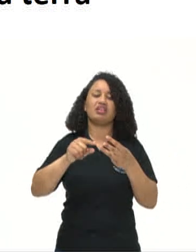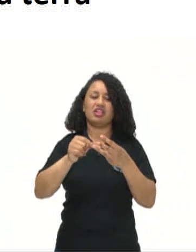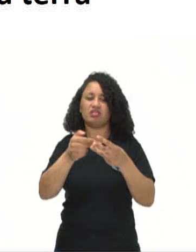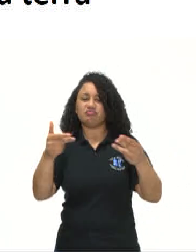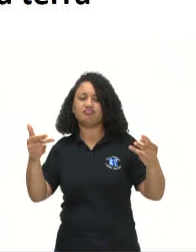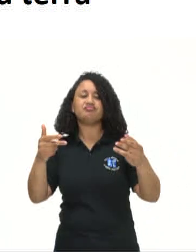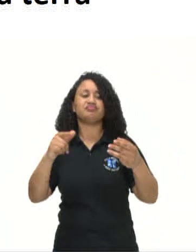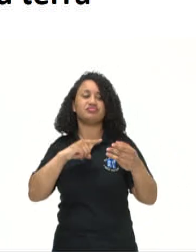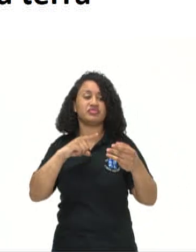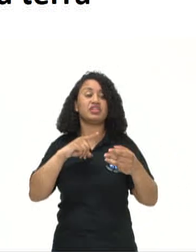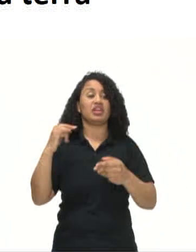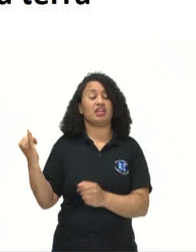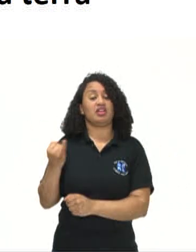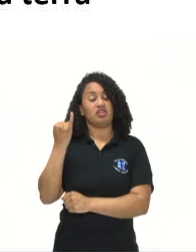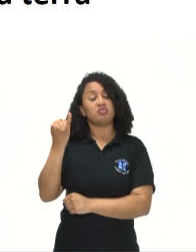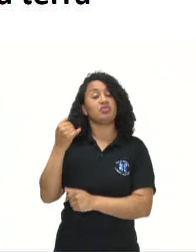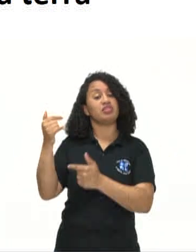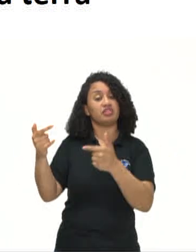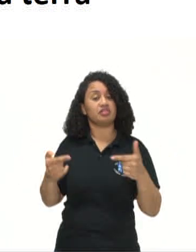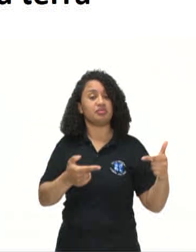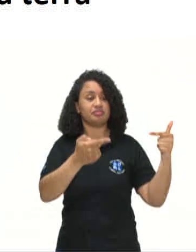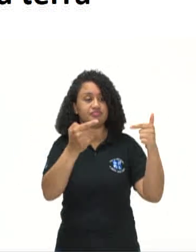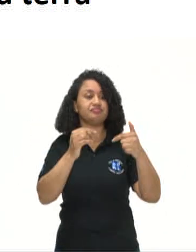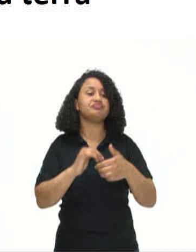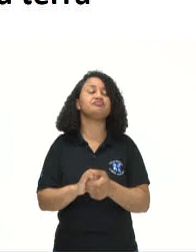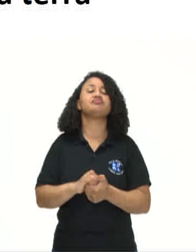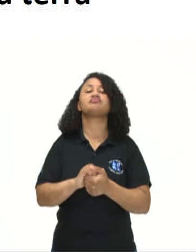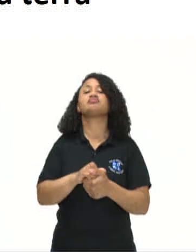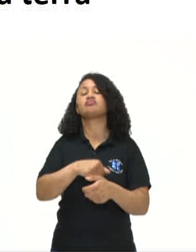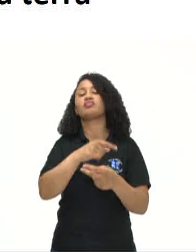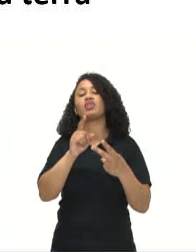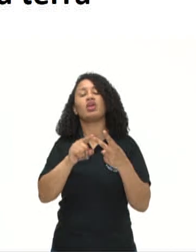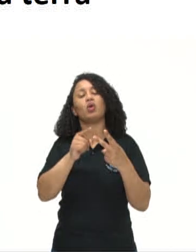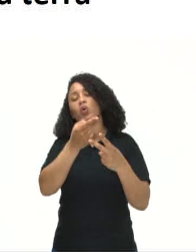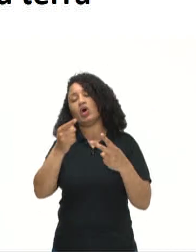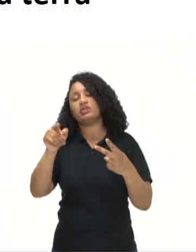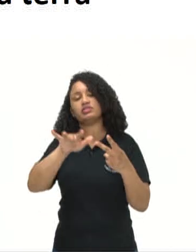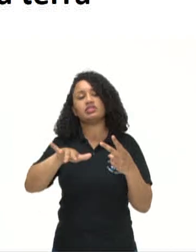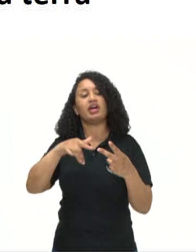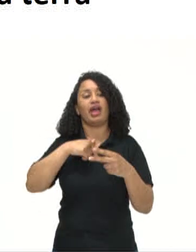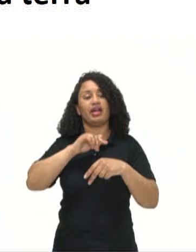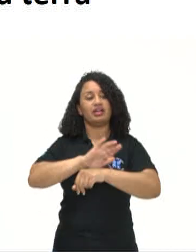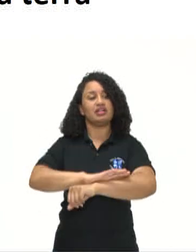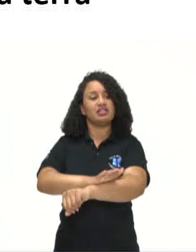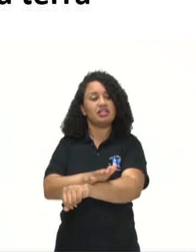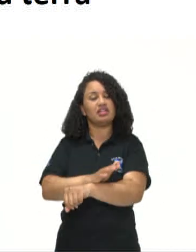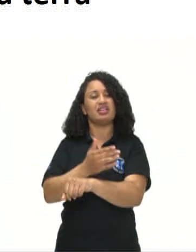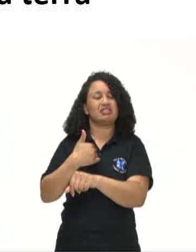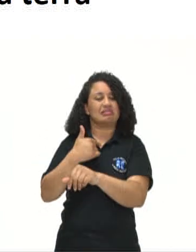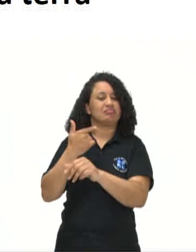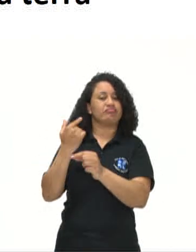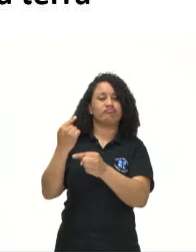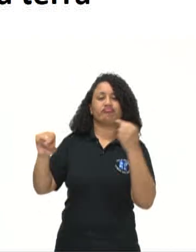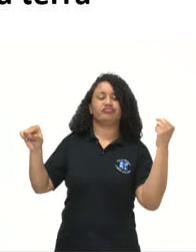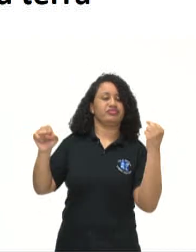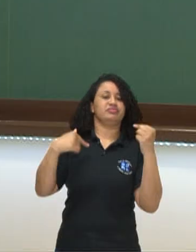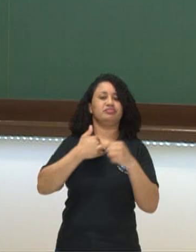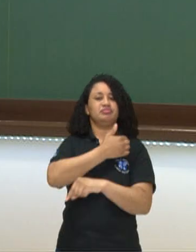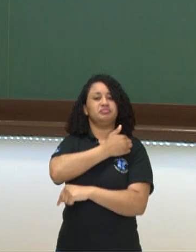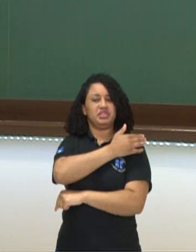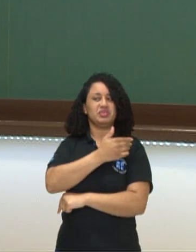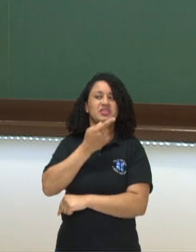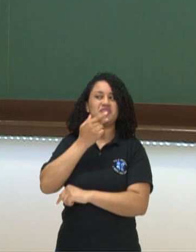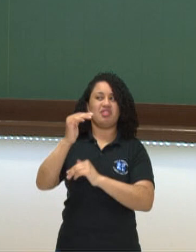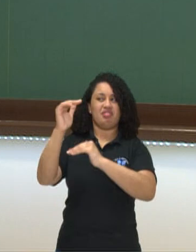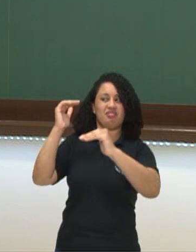cereais, fundamentais para uma guerra. O outro motivo, racismo, contra os eslavos, um povo considerado